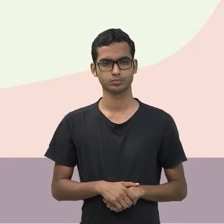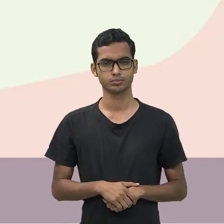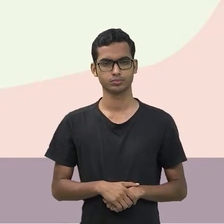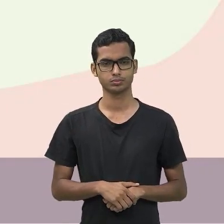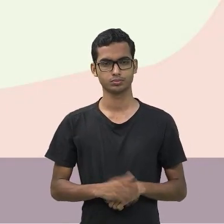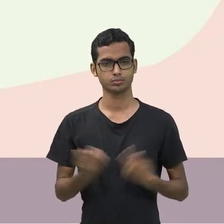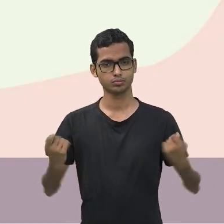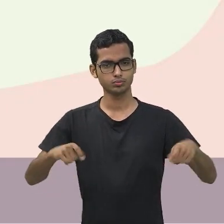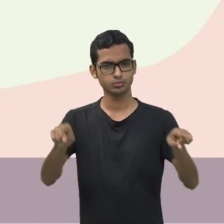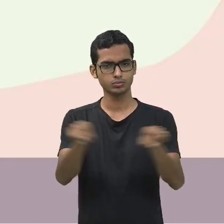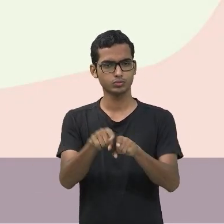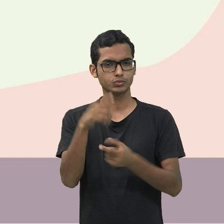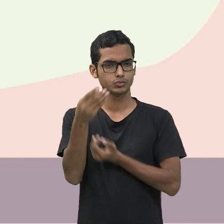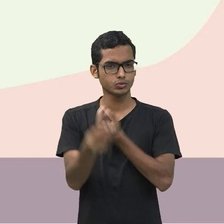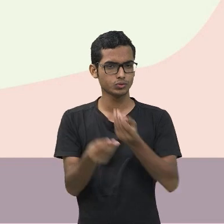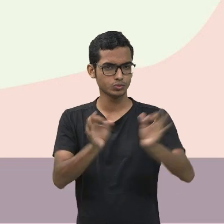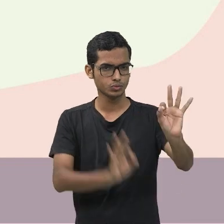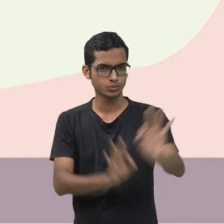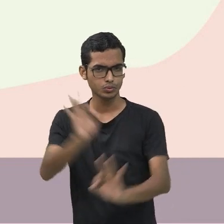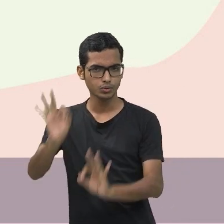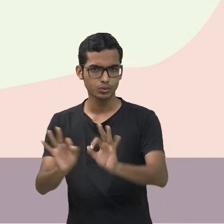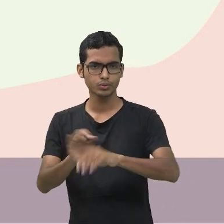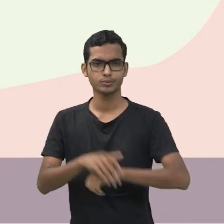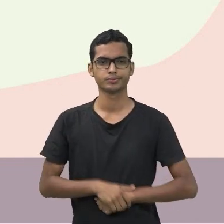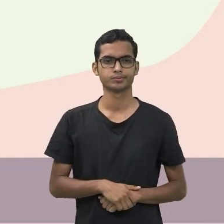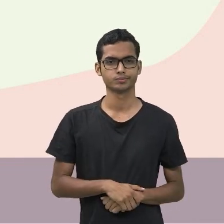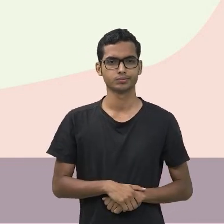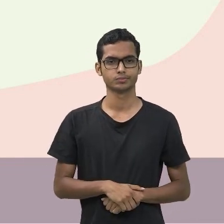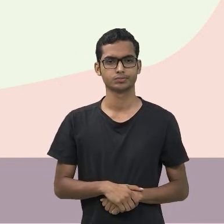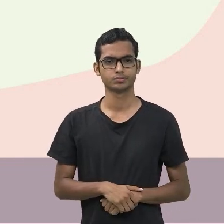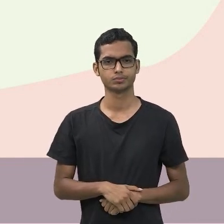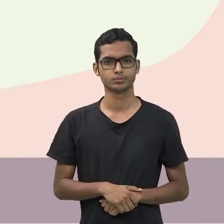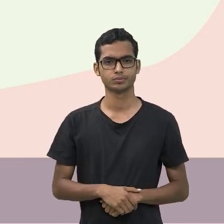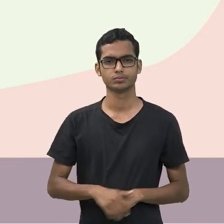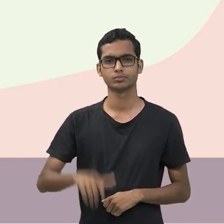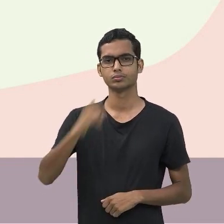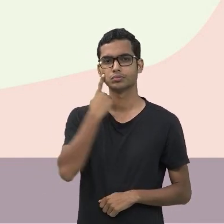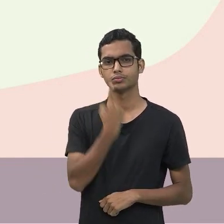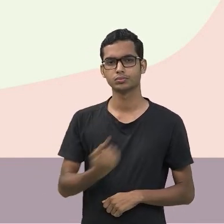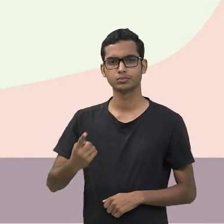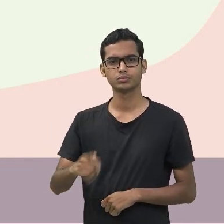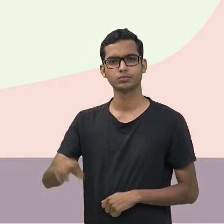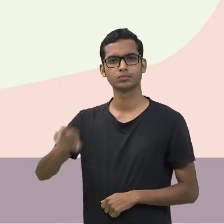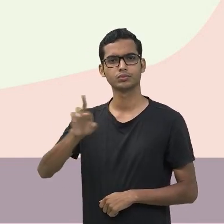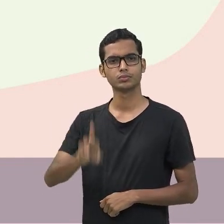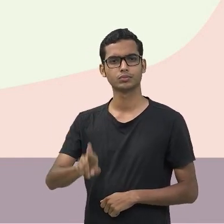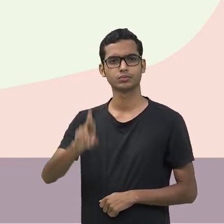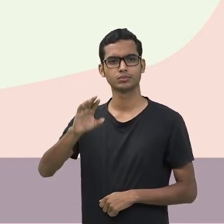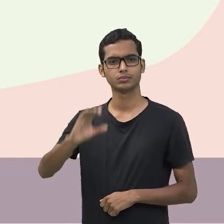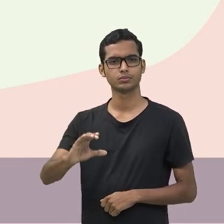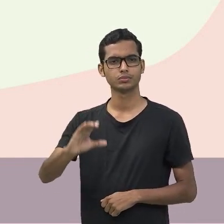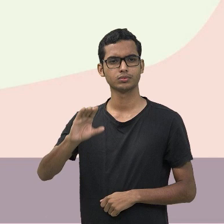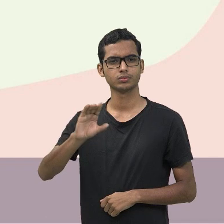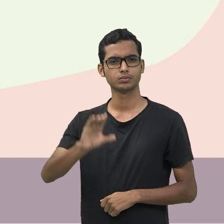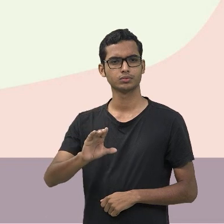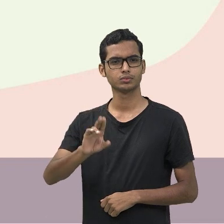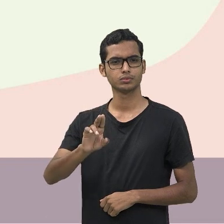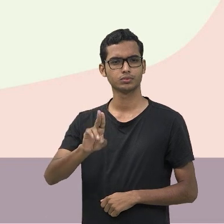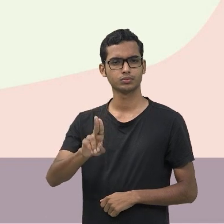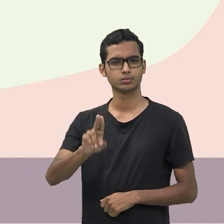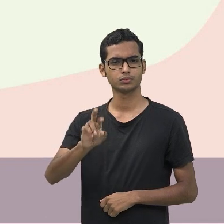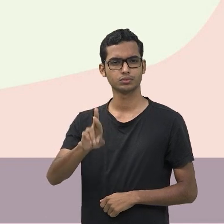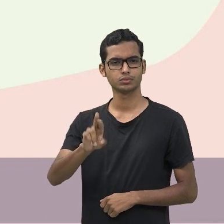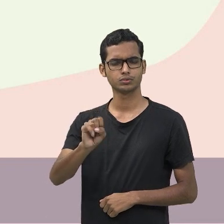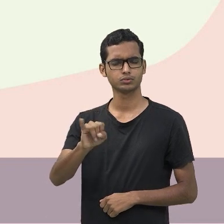pode ser classificada, pessoal, em recursivas e não recursivas. O que são uma, o que é